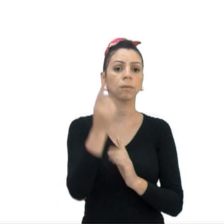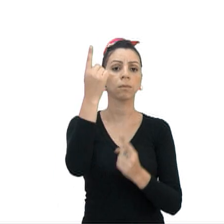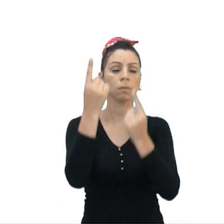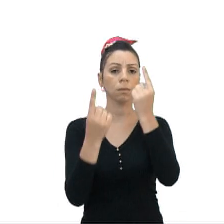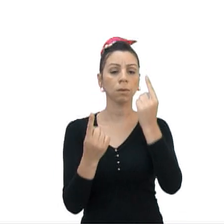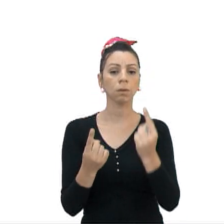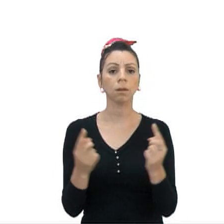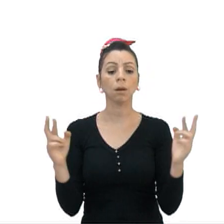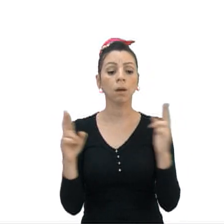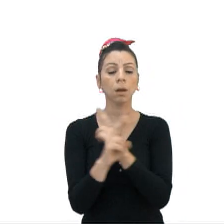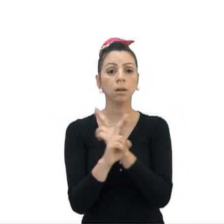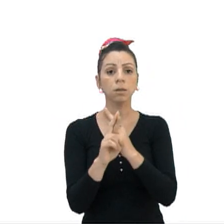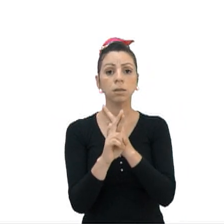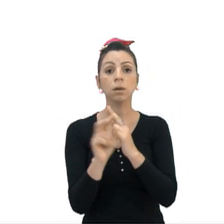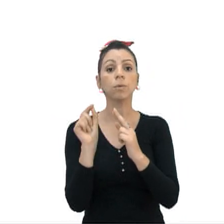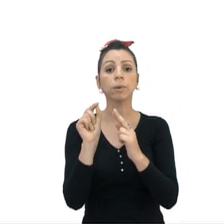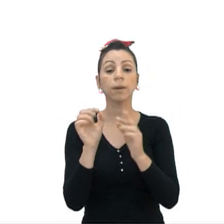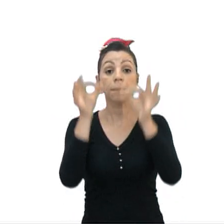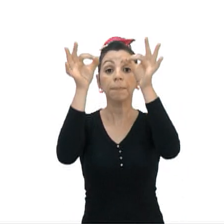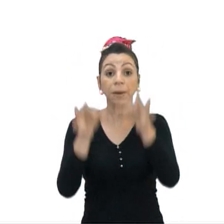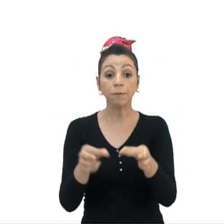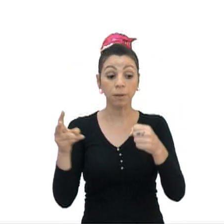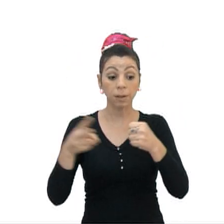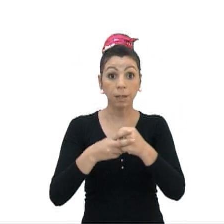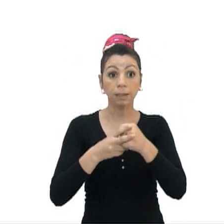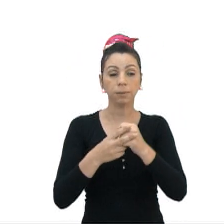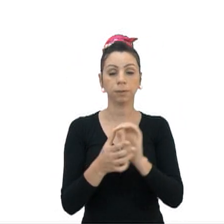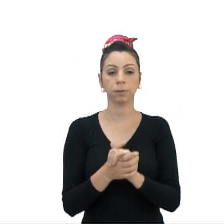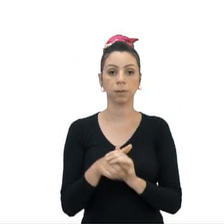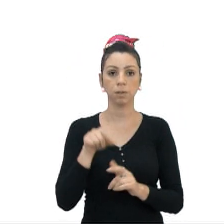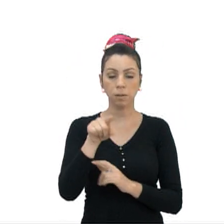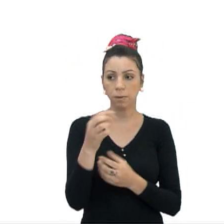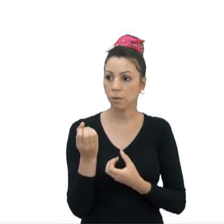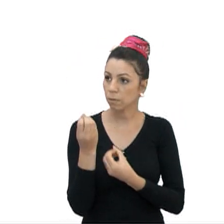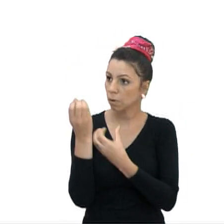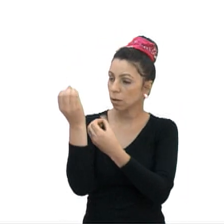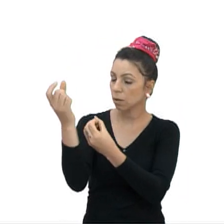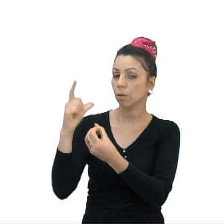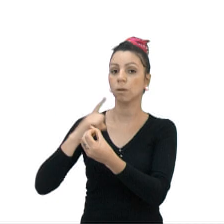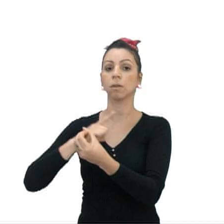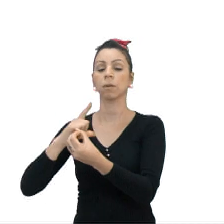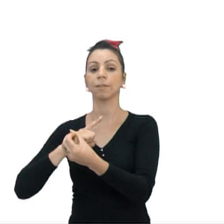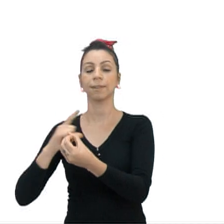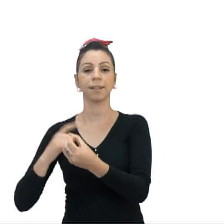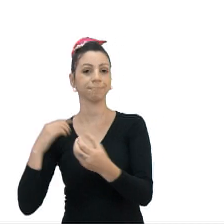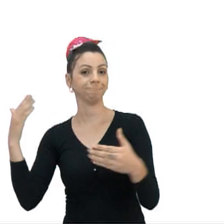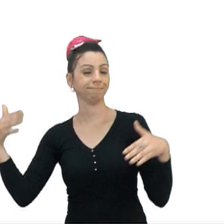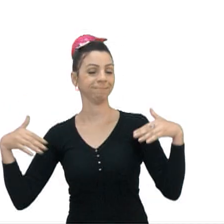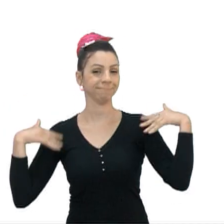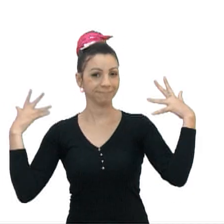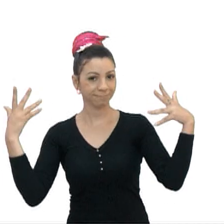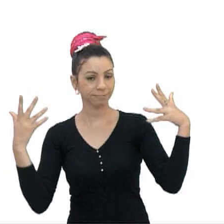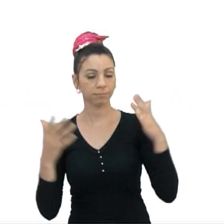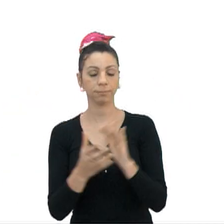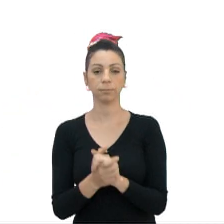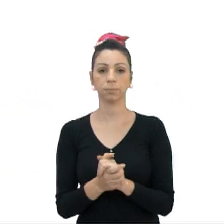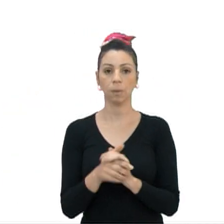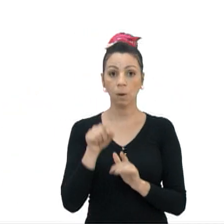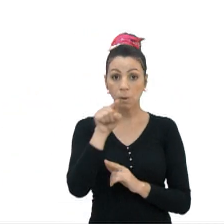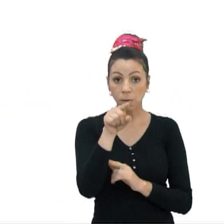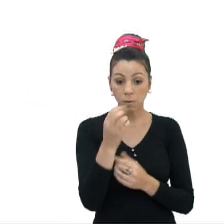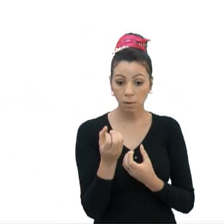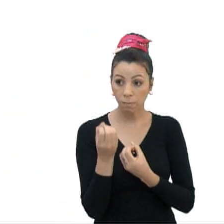a correlação verbal perfeita? Se você viajasse, terá mais diversão. Se